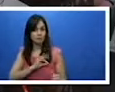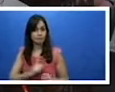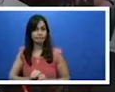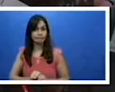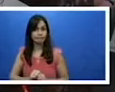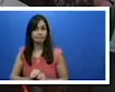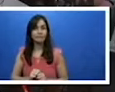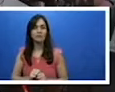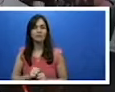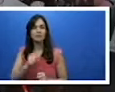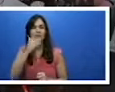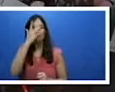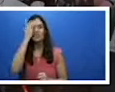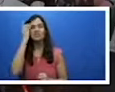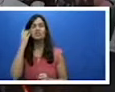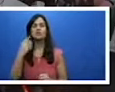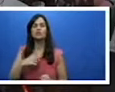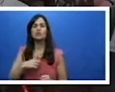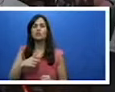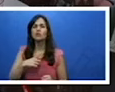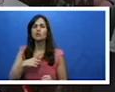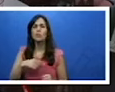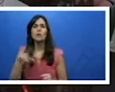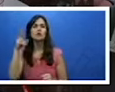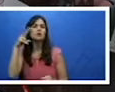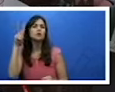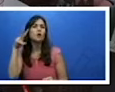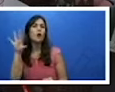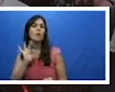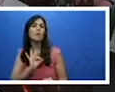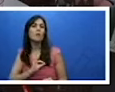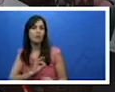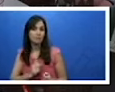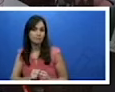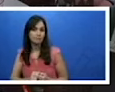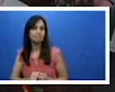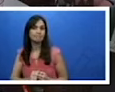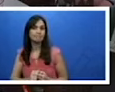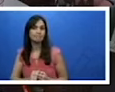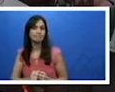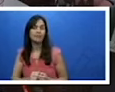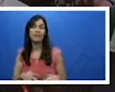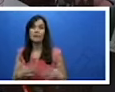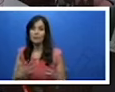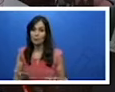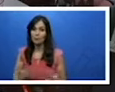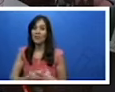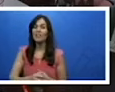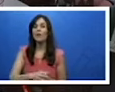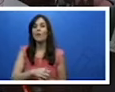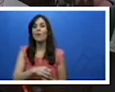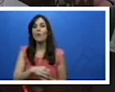como protagonista da história, uma história policial. Então, vai por essa